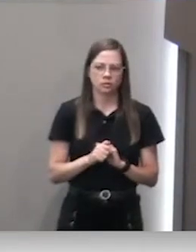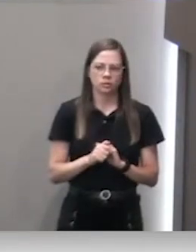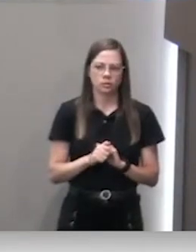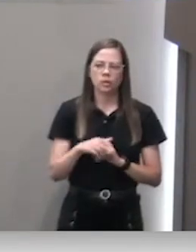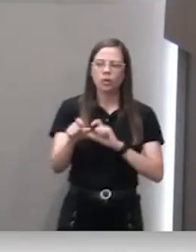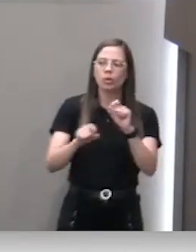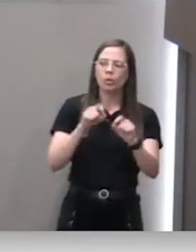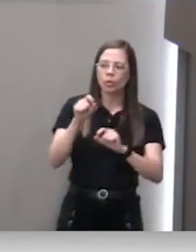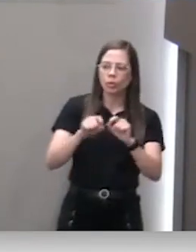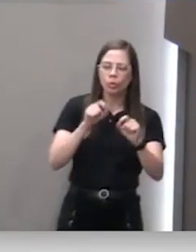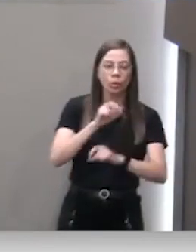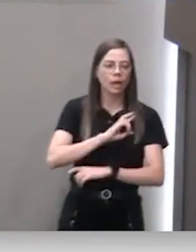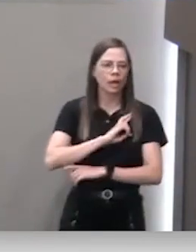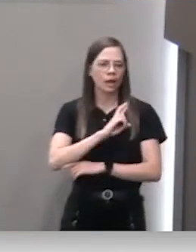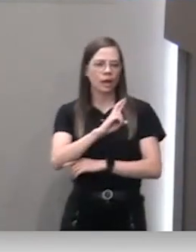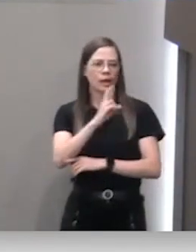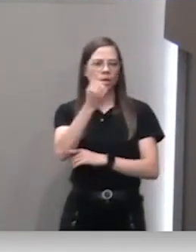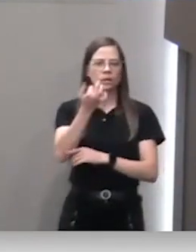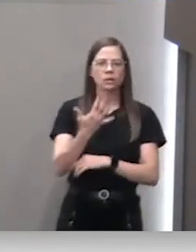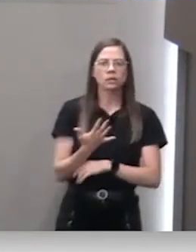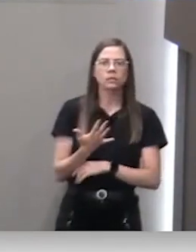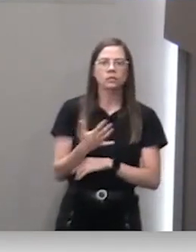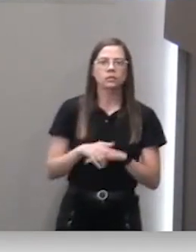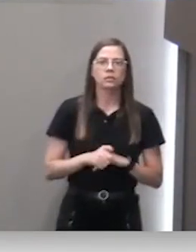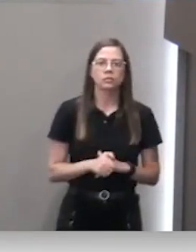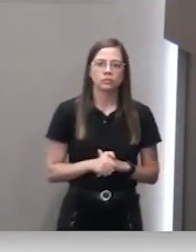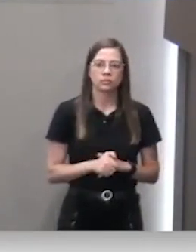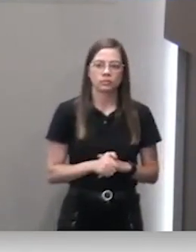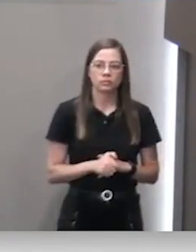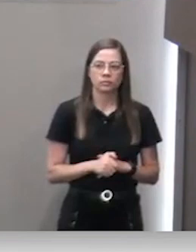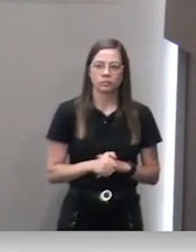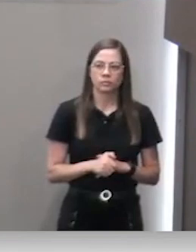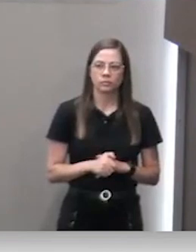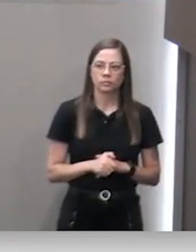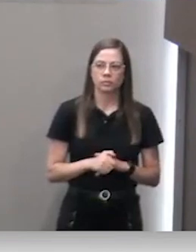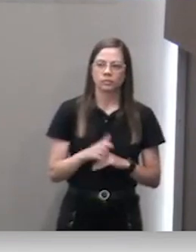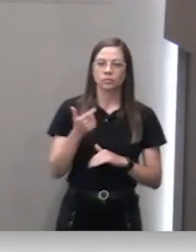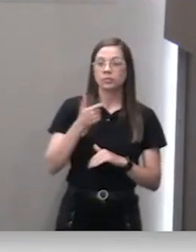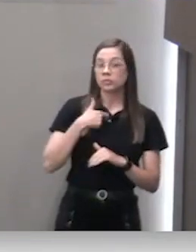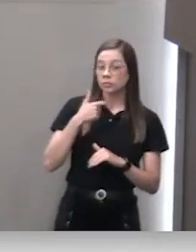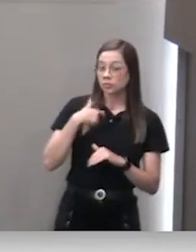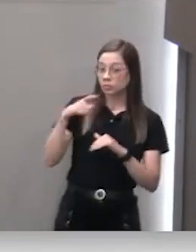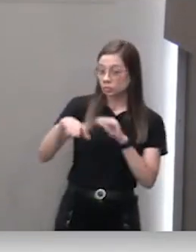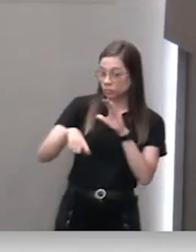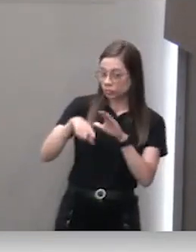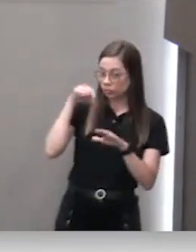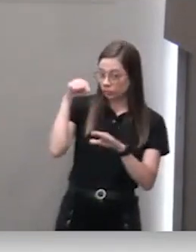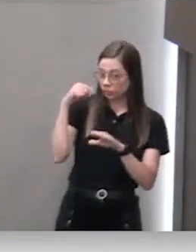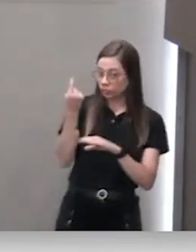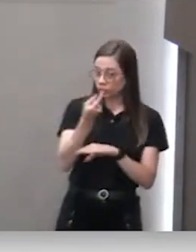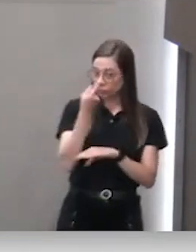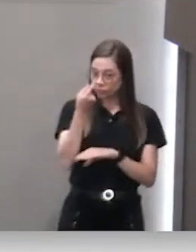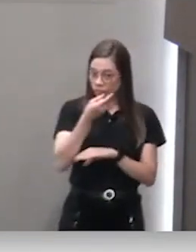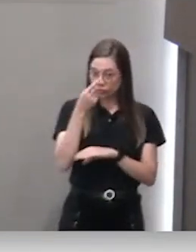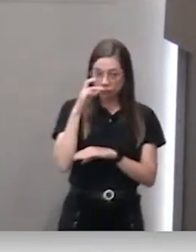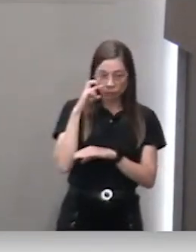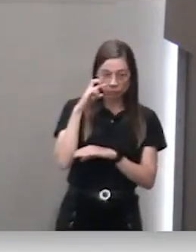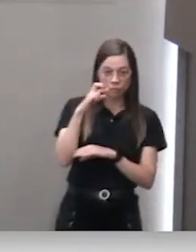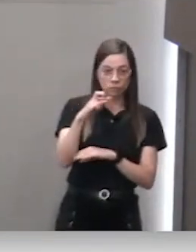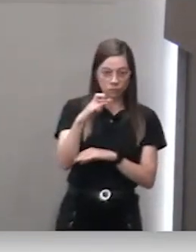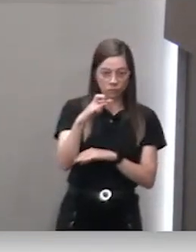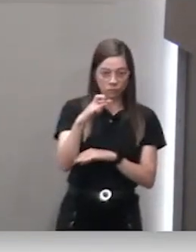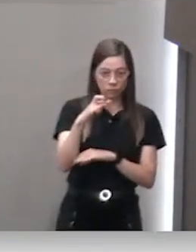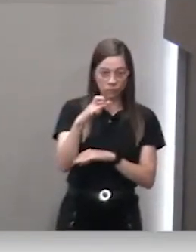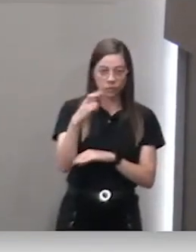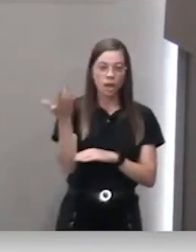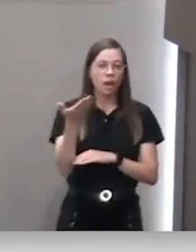O que a religião diz a respeito? Vou pegar um aspecto, o último e mais recente, quando o